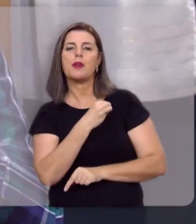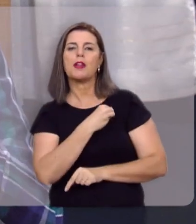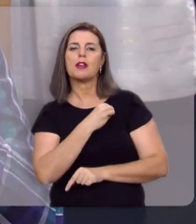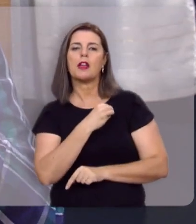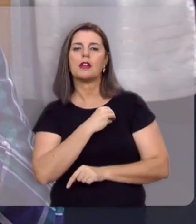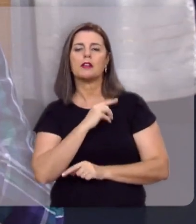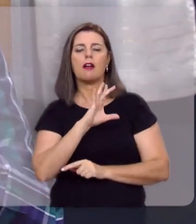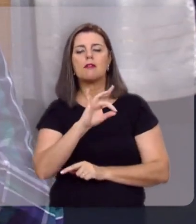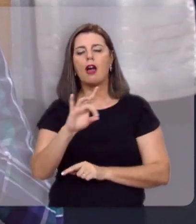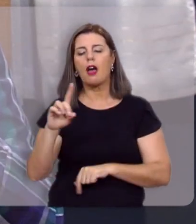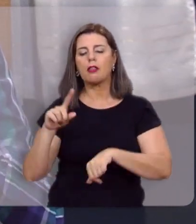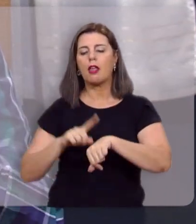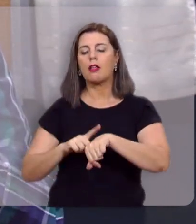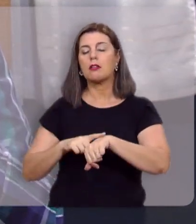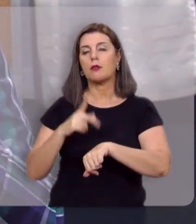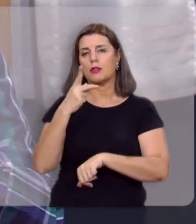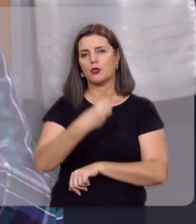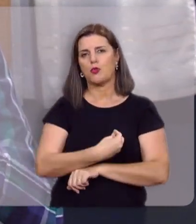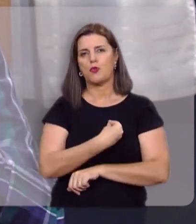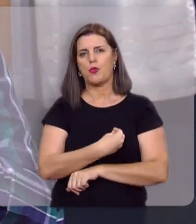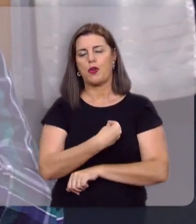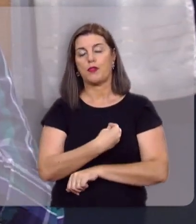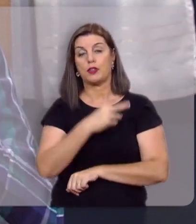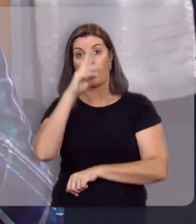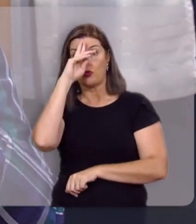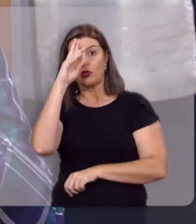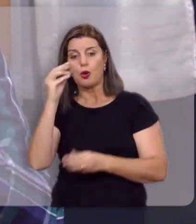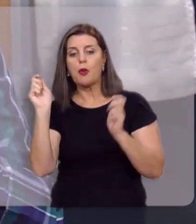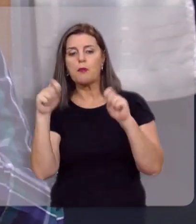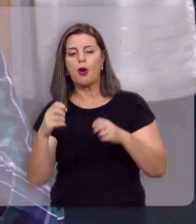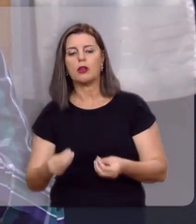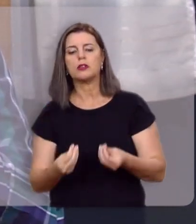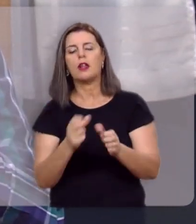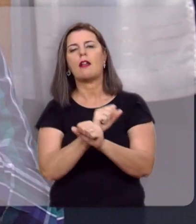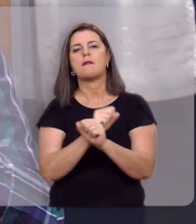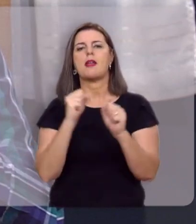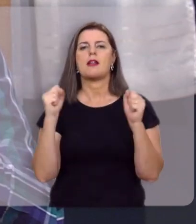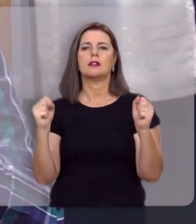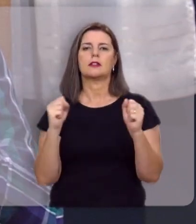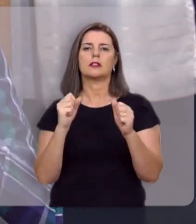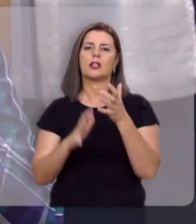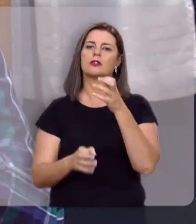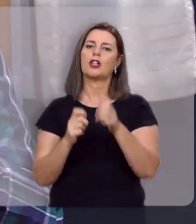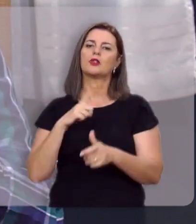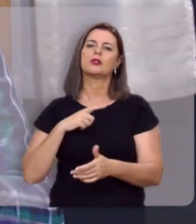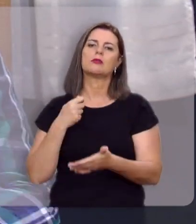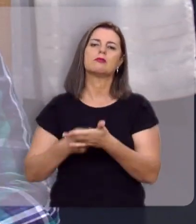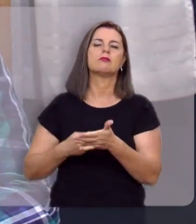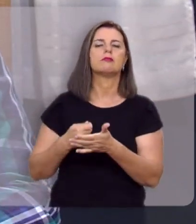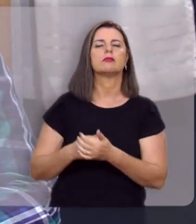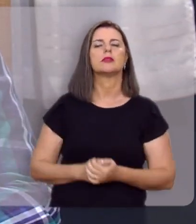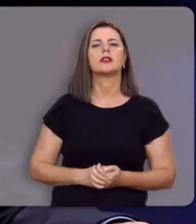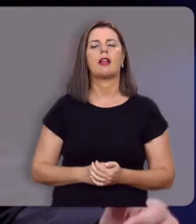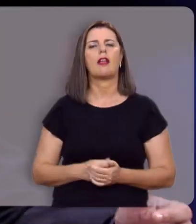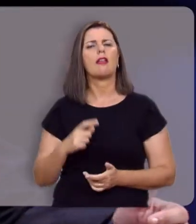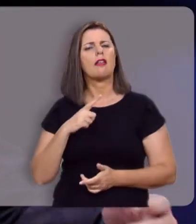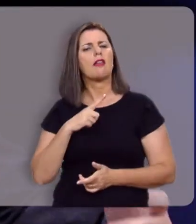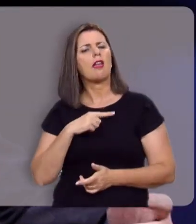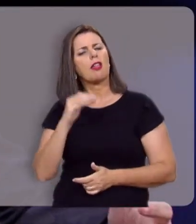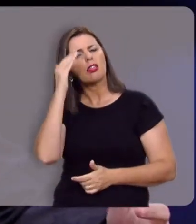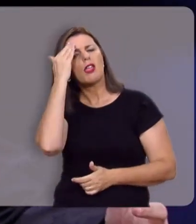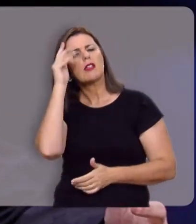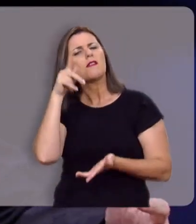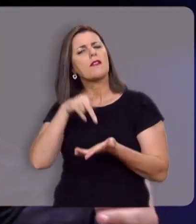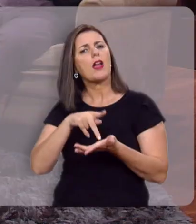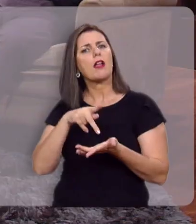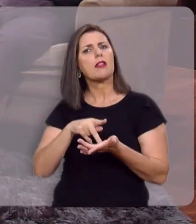pecado durante cada momento da sua existência. O Senhor é quem pode te dar libertação nas lutas que você enfrenta. Que esse